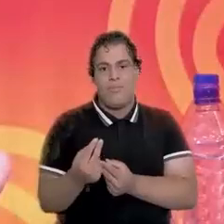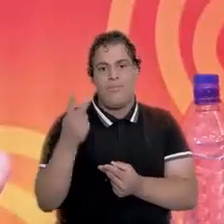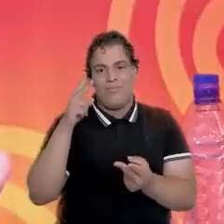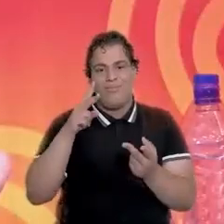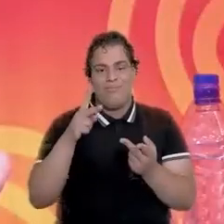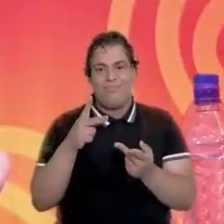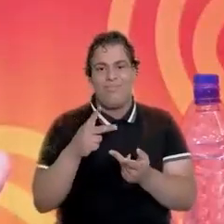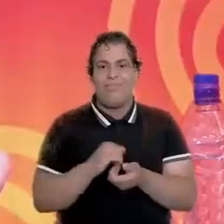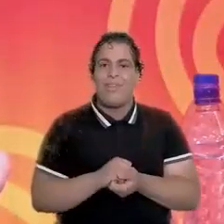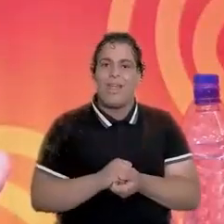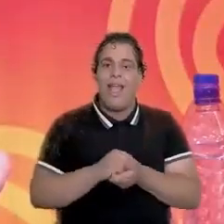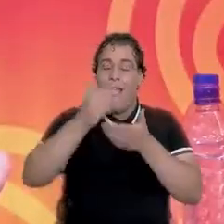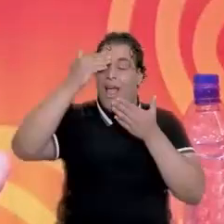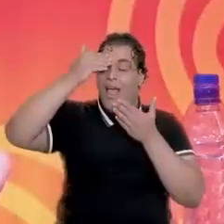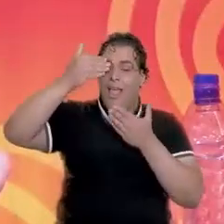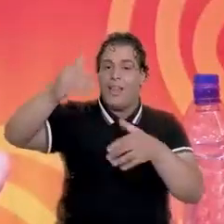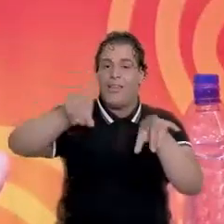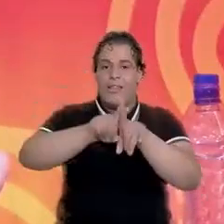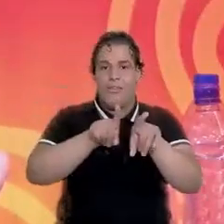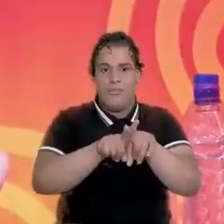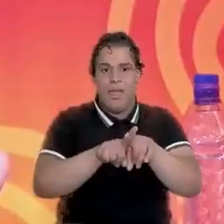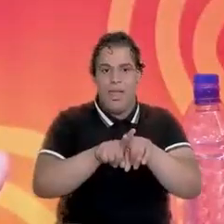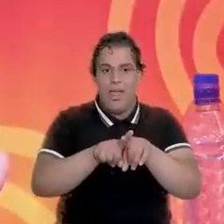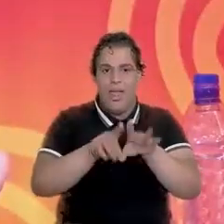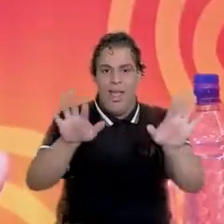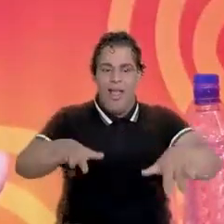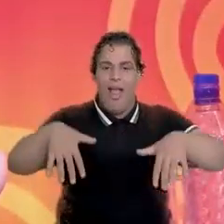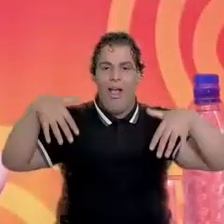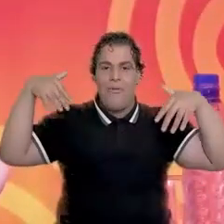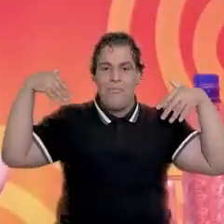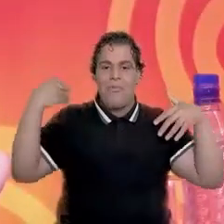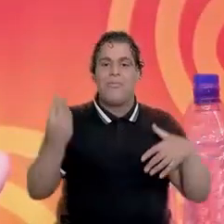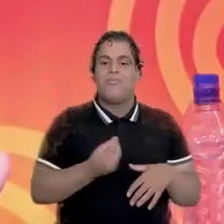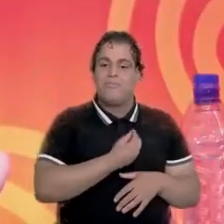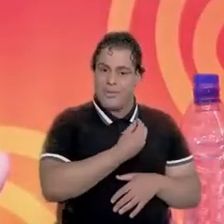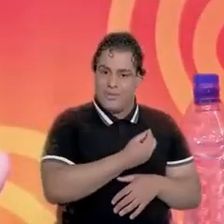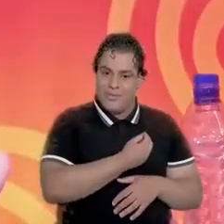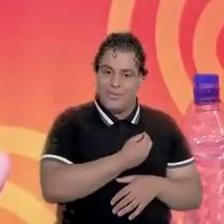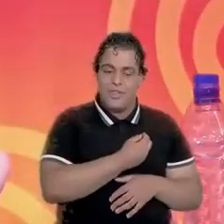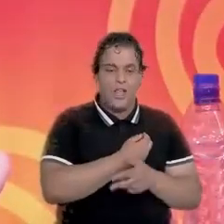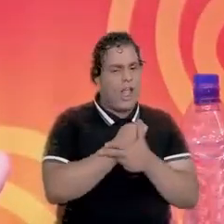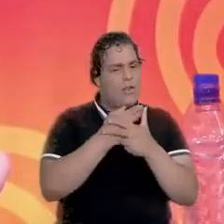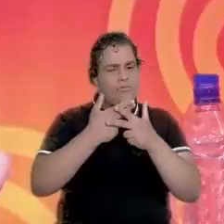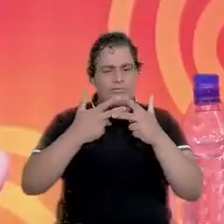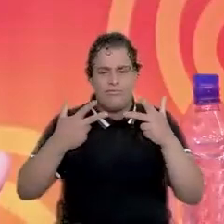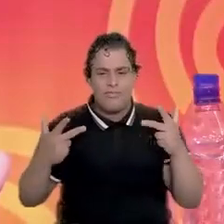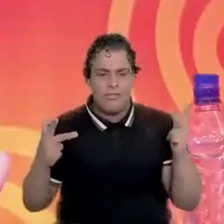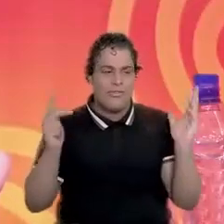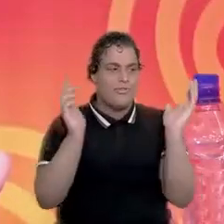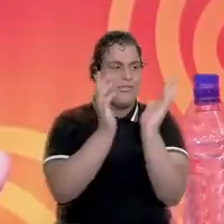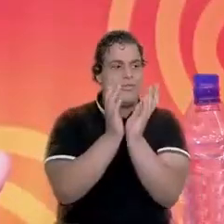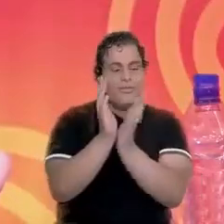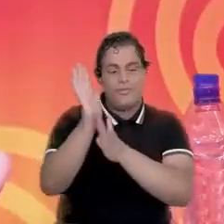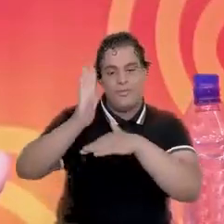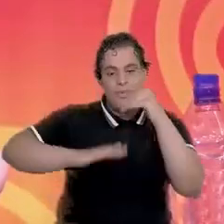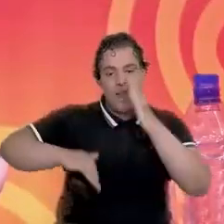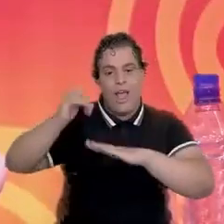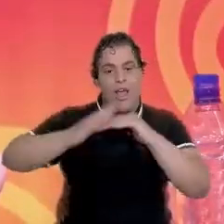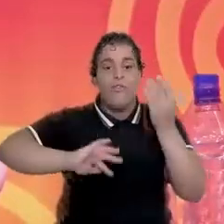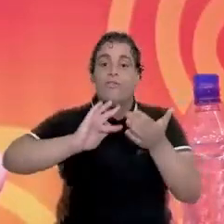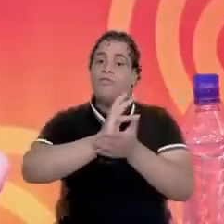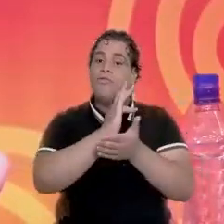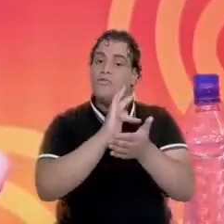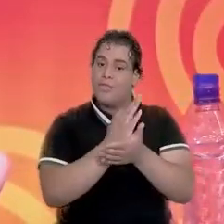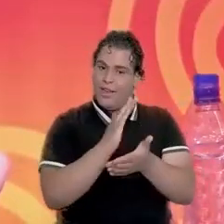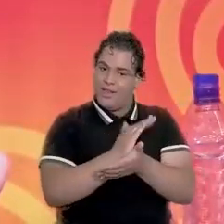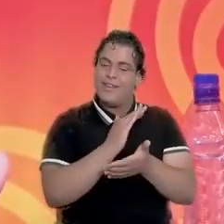público presente, principalmente também ao Luiz Humberto França, Rafael Nolia, toda a equipe, essa equipe maravilhosa do Fli